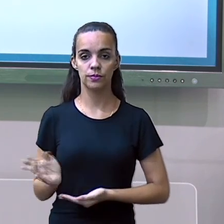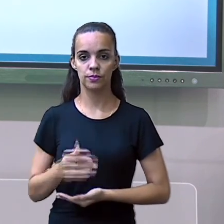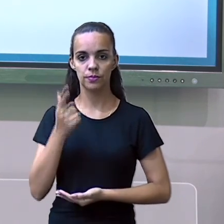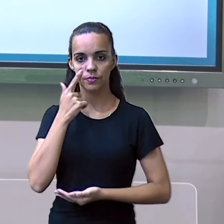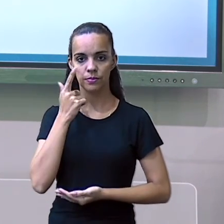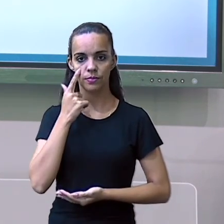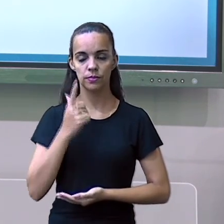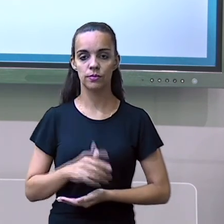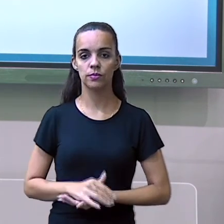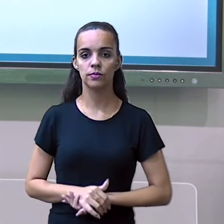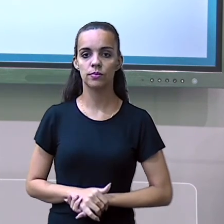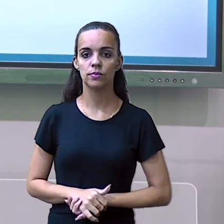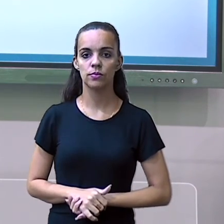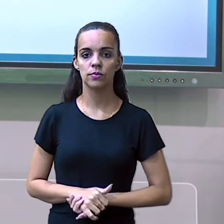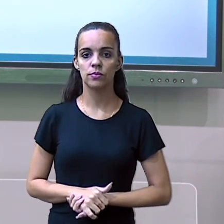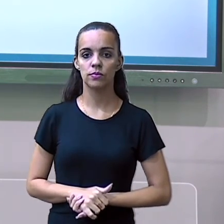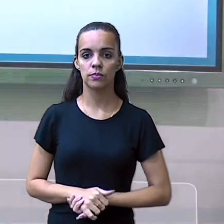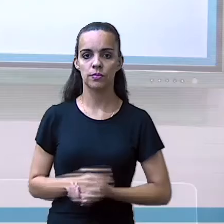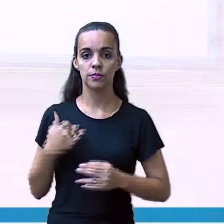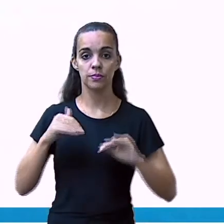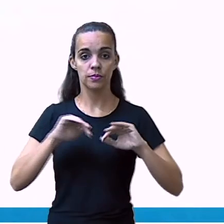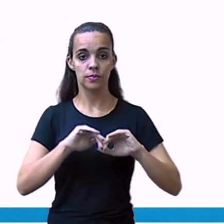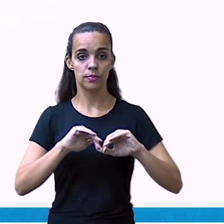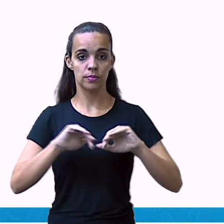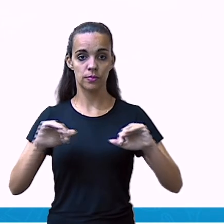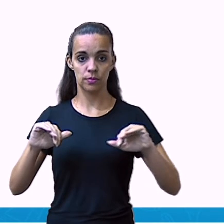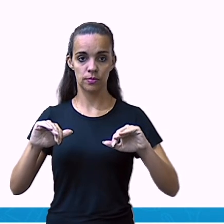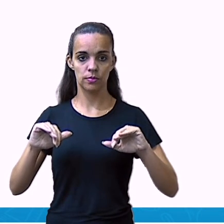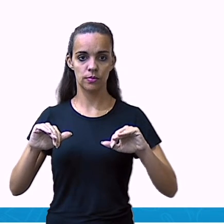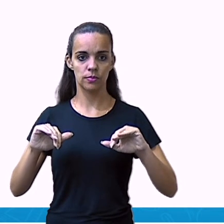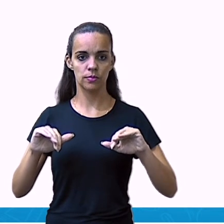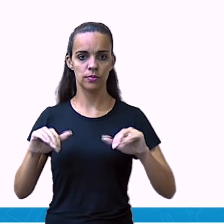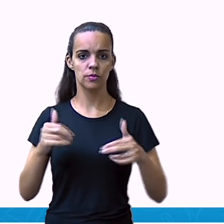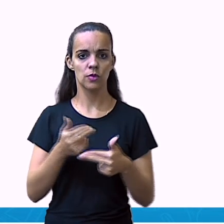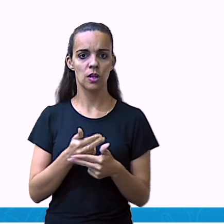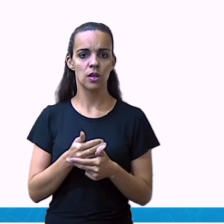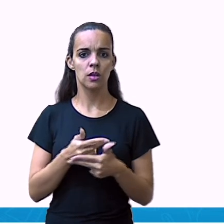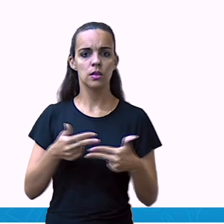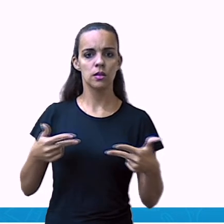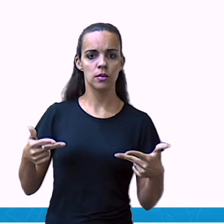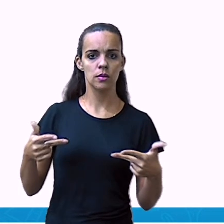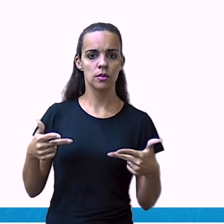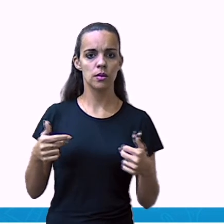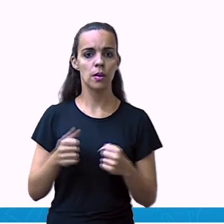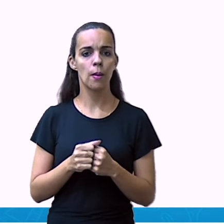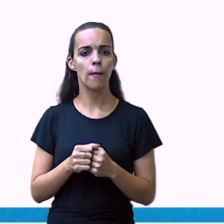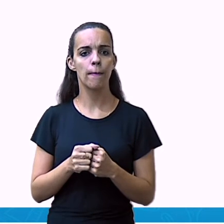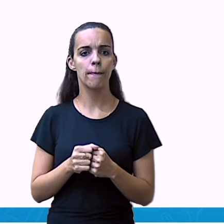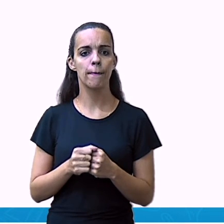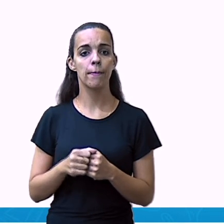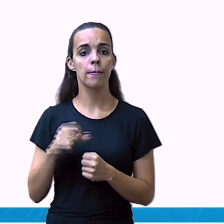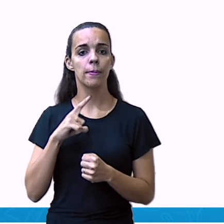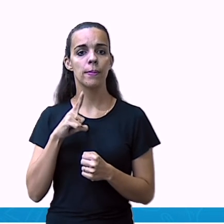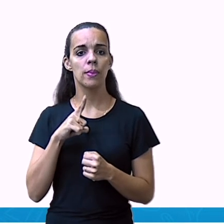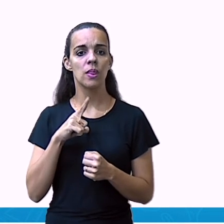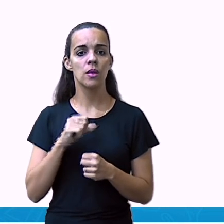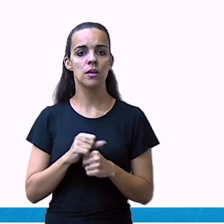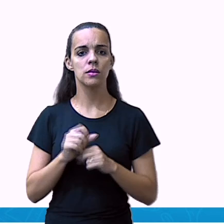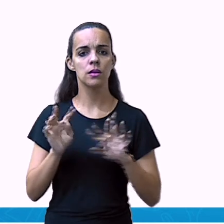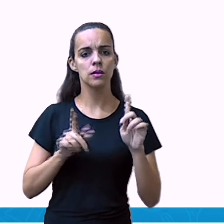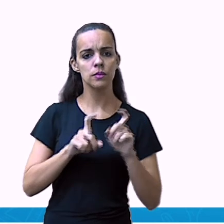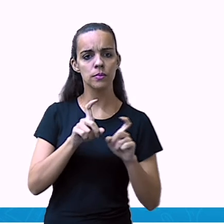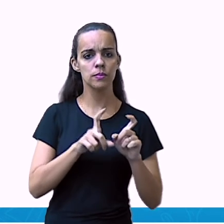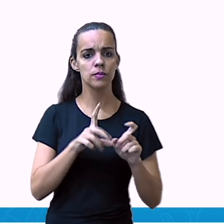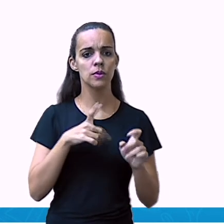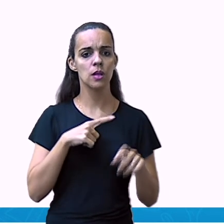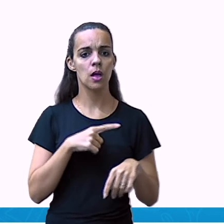lá. Para separar elementos de uma lista, precisamos comprar na